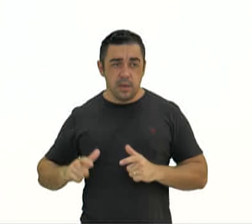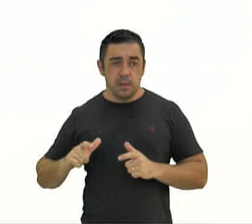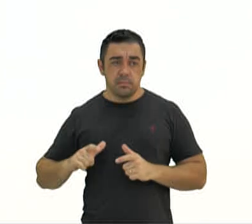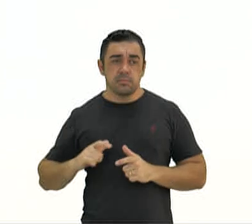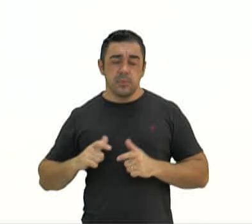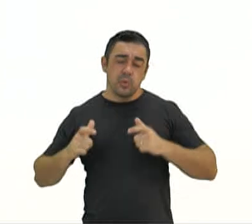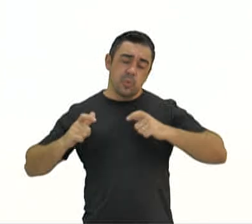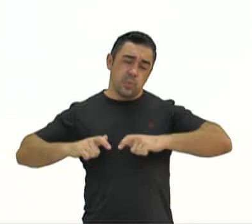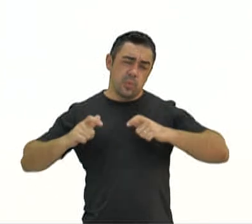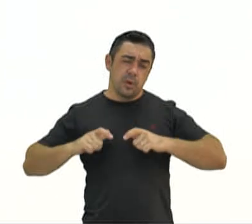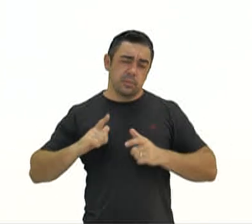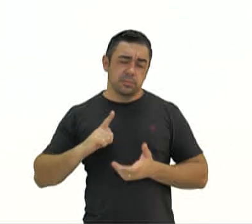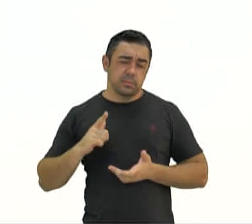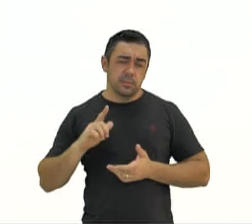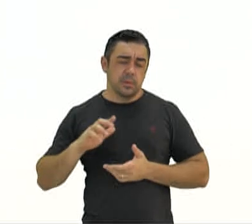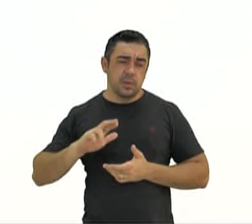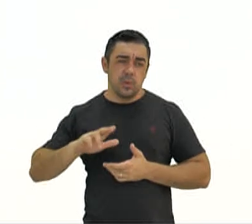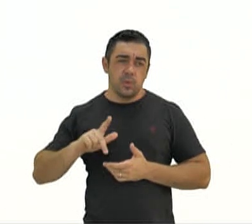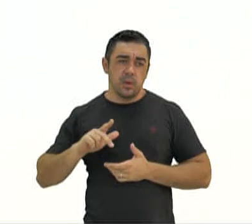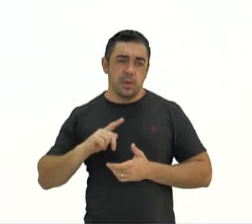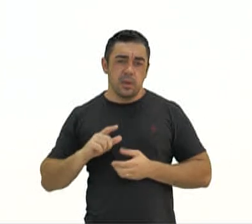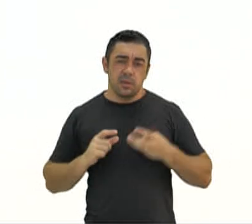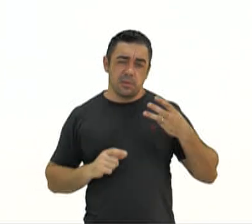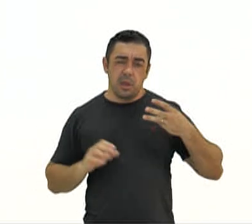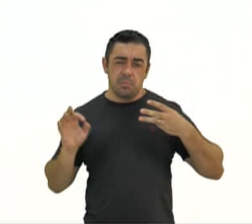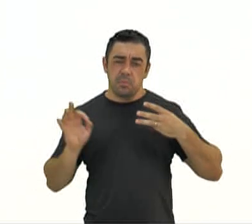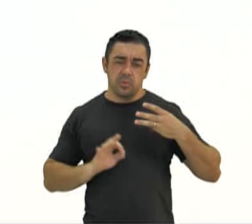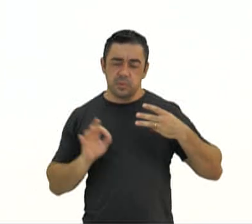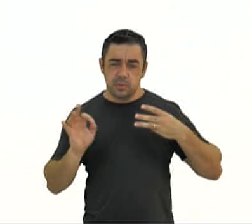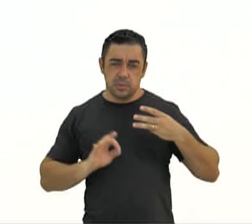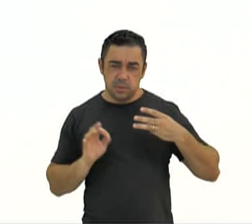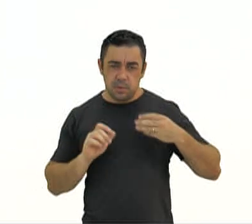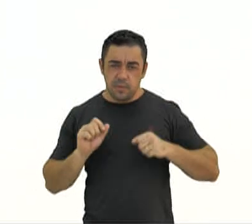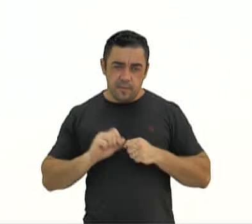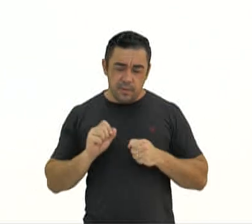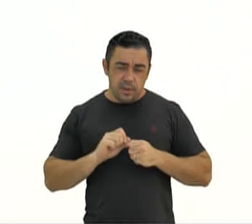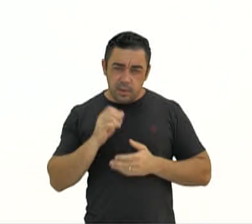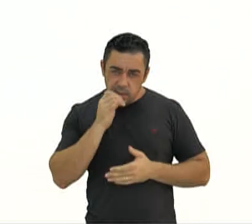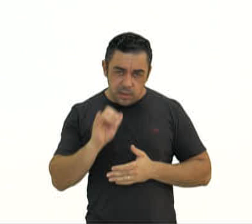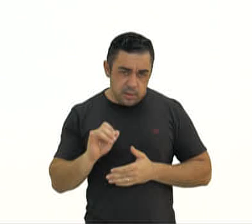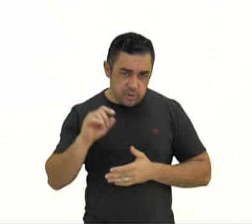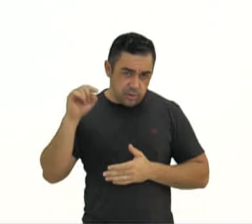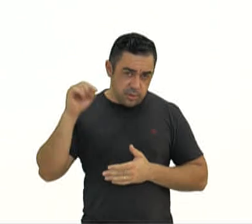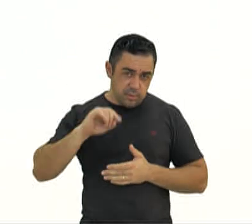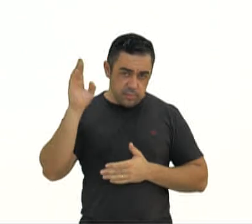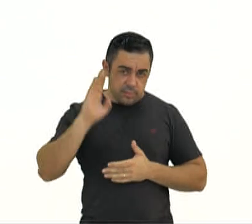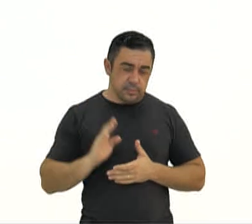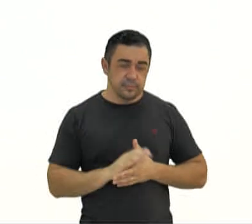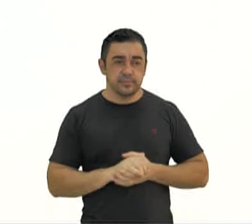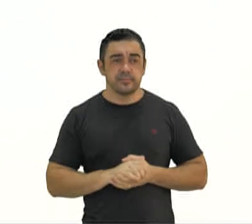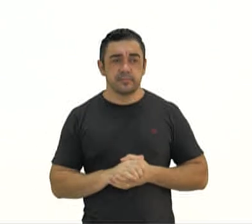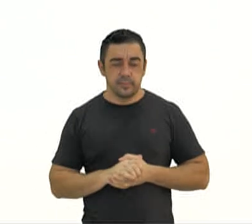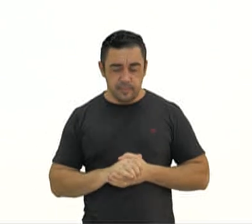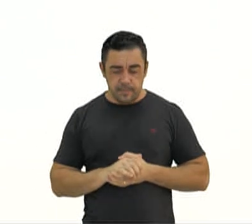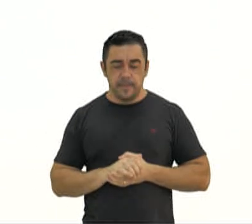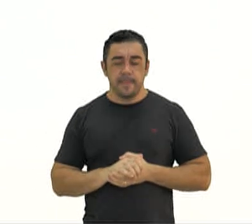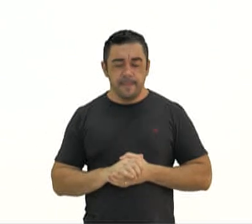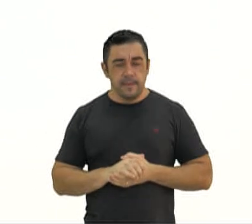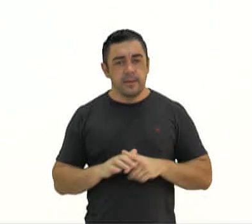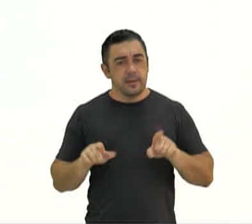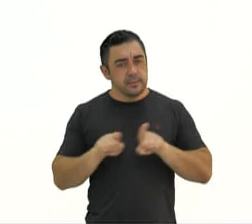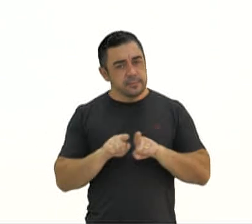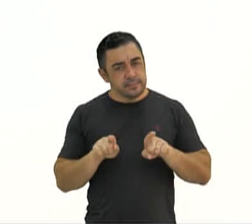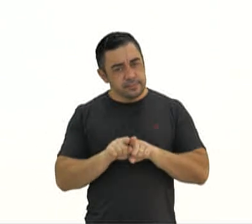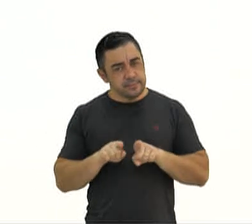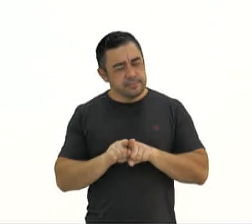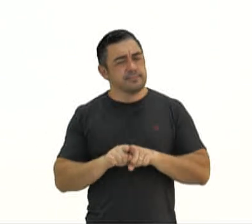de um posicionamento que não ocupa nem 3% da produção de energia elétrica brasileira e, além